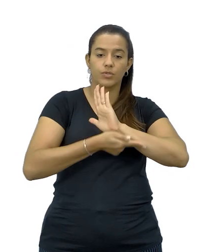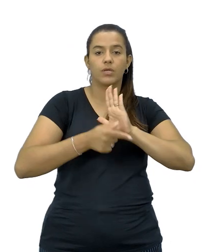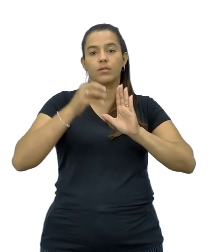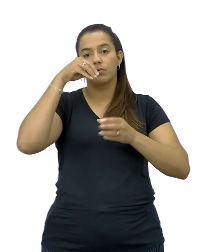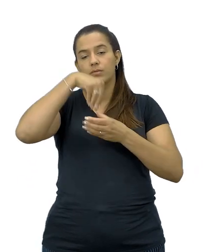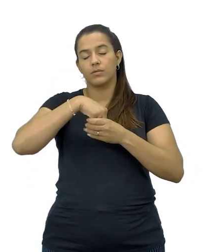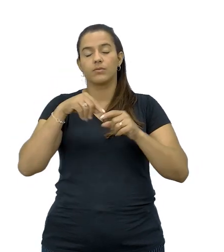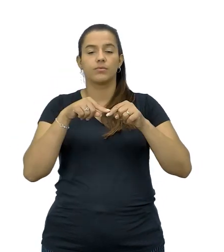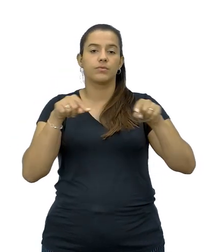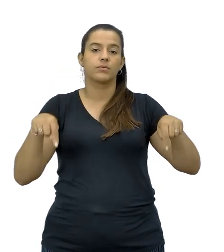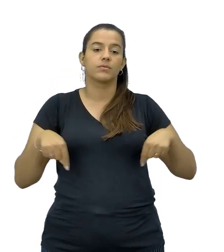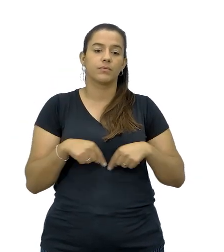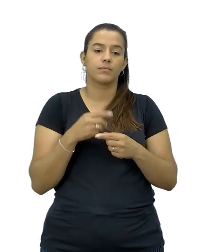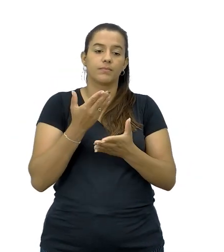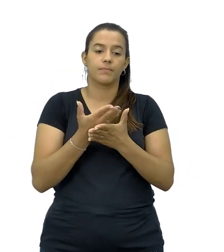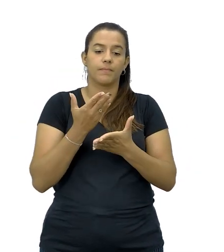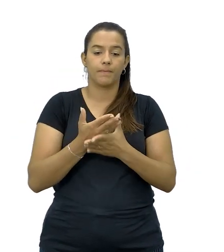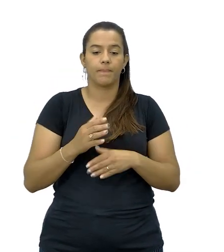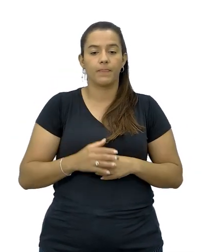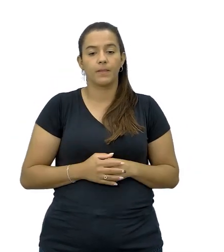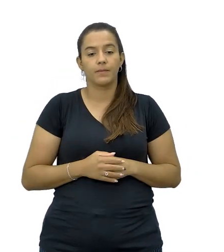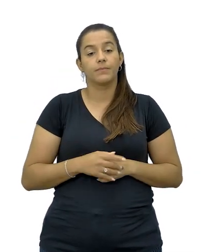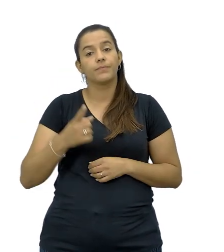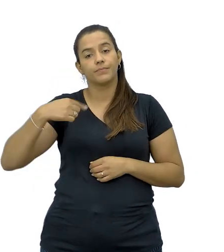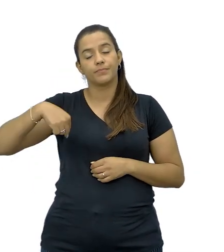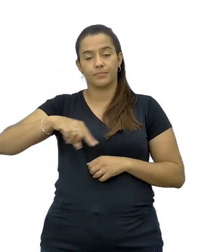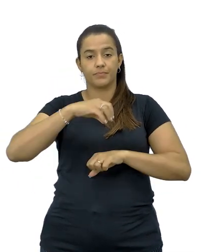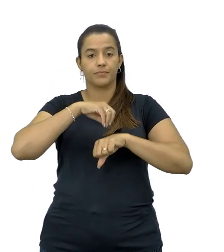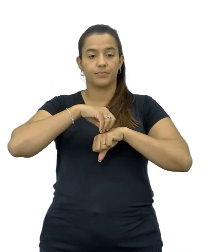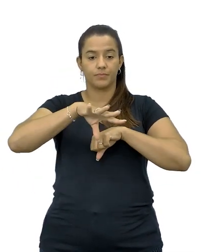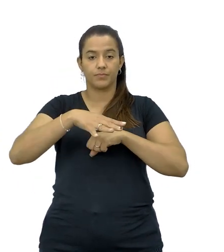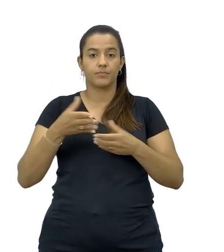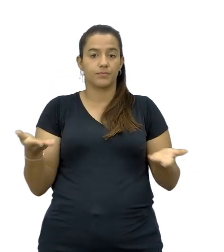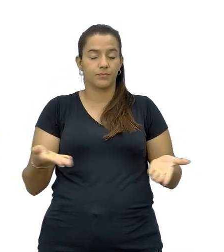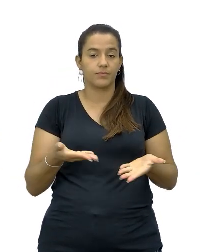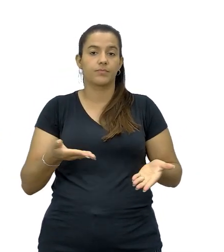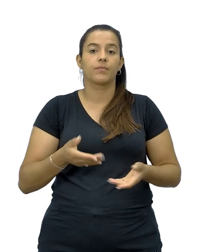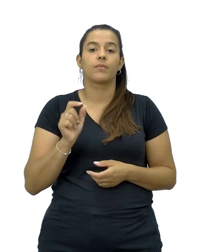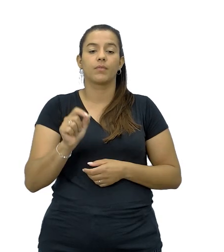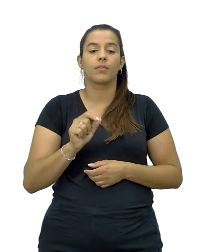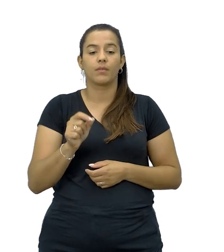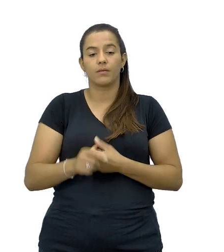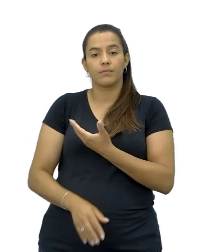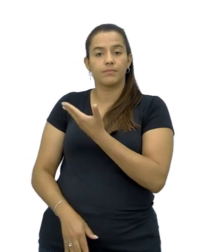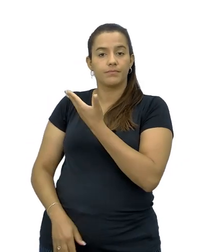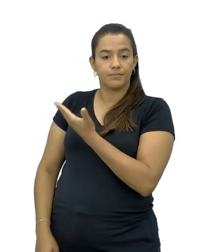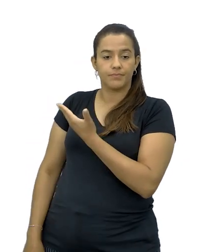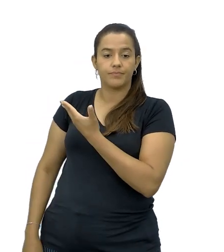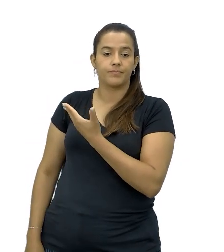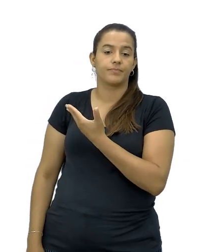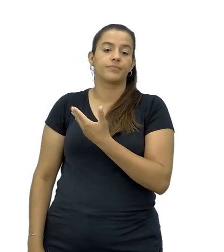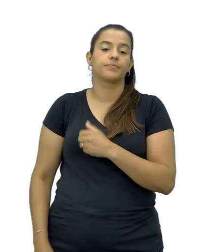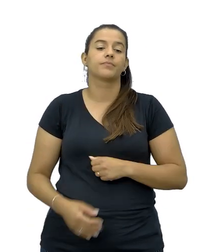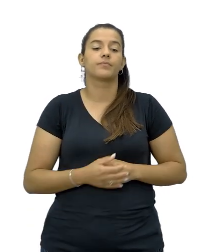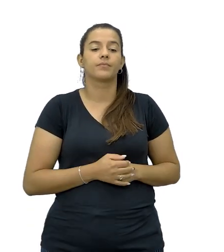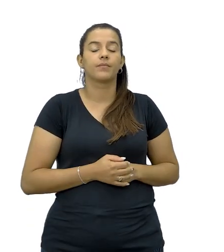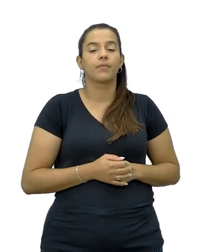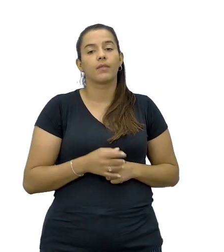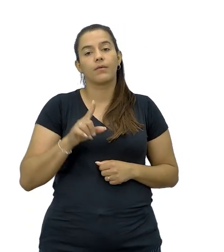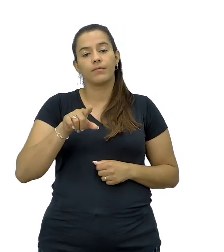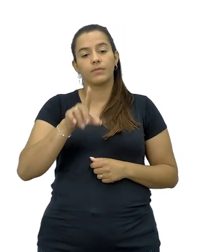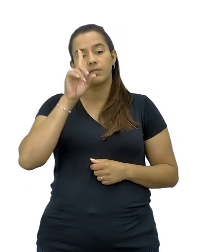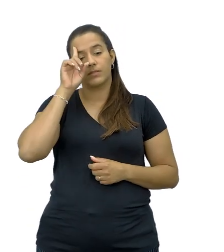sala de aula, tá bom? Então, como sugestão que a gente dá nesse momento é definir atividades conforme a fragilidade